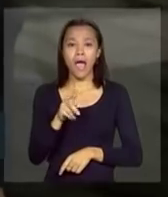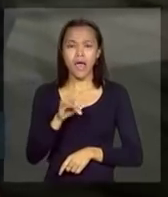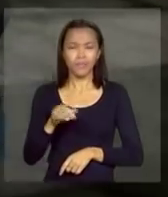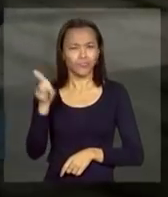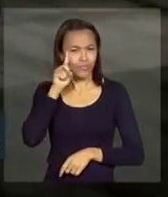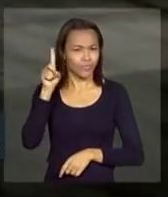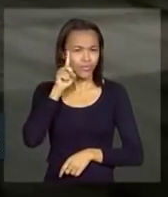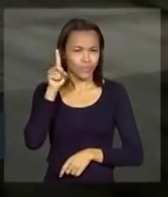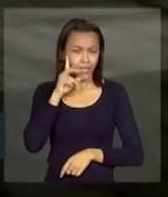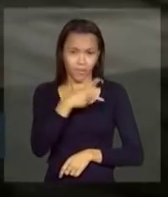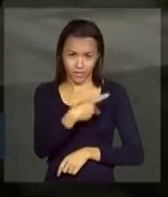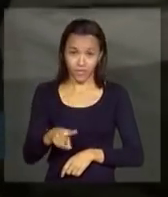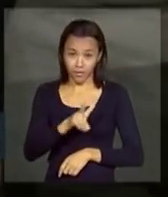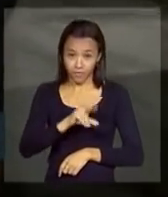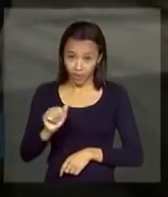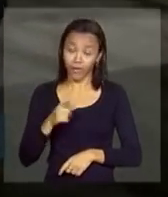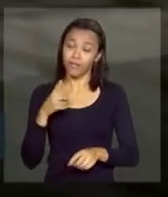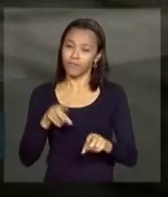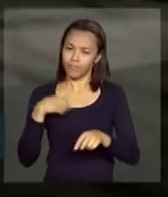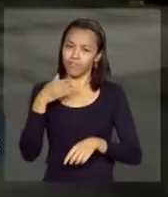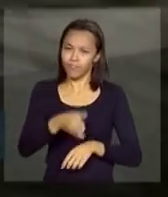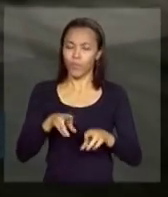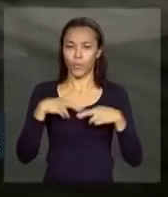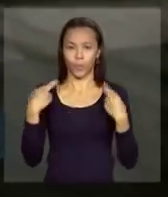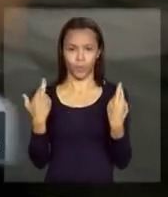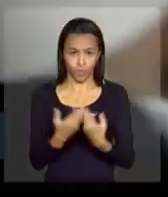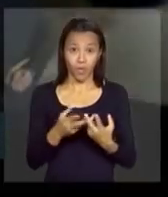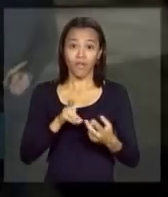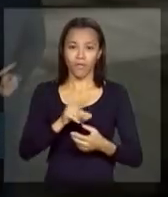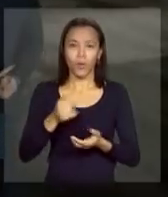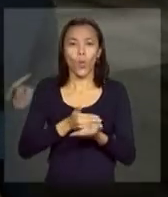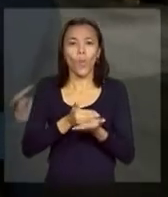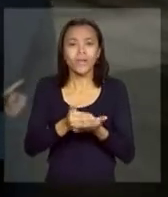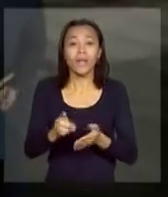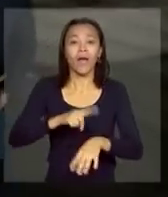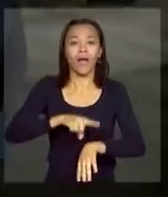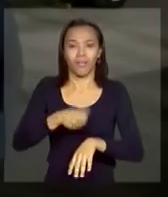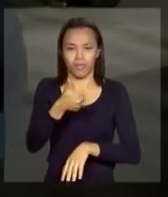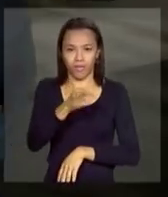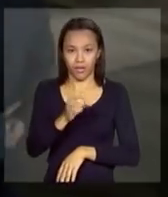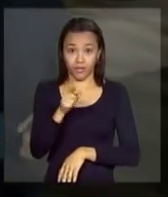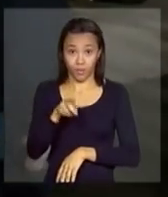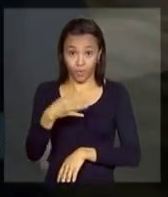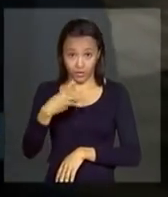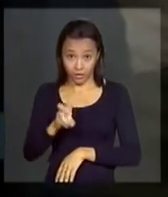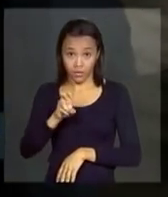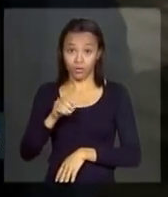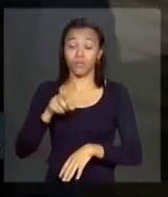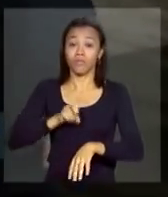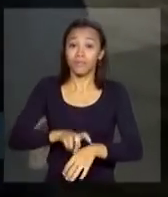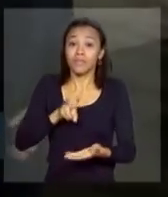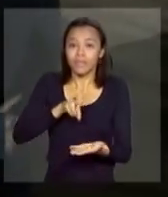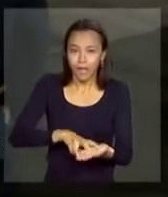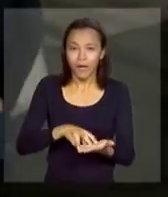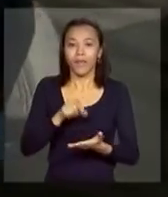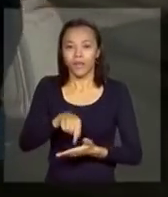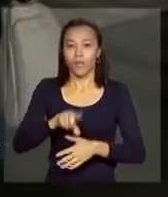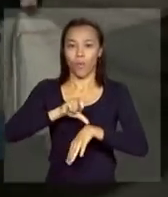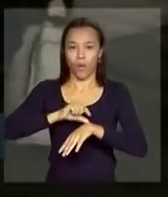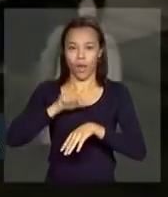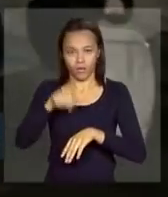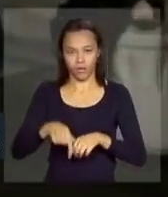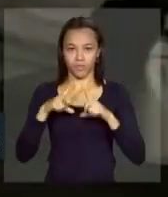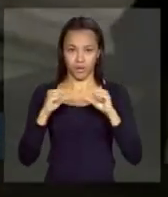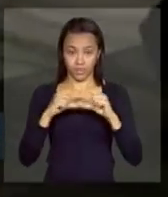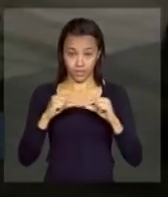dia, a presidenta vai participar do encontro, que está marcado para começar às 10h45 da manhã, pelo horário de